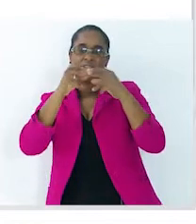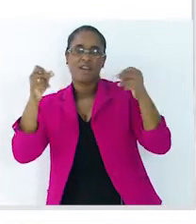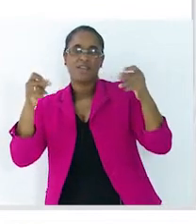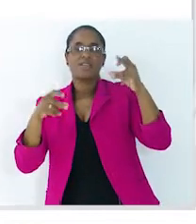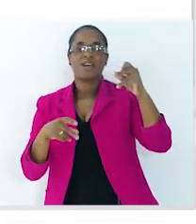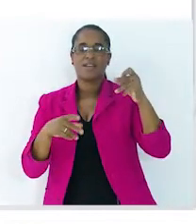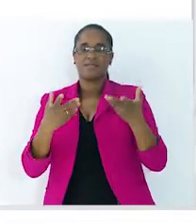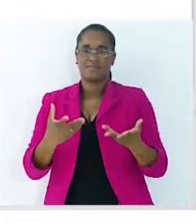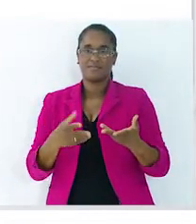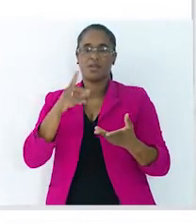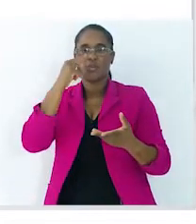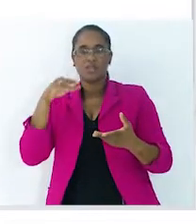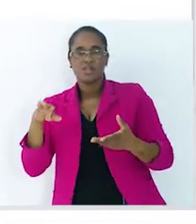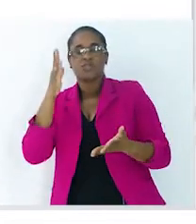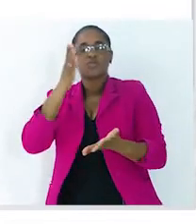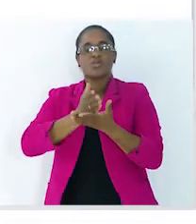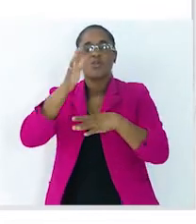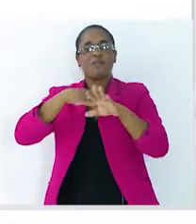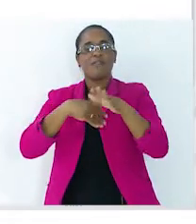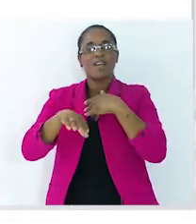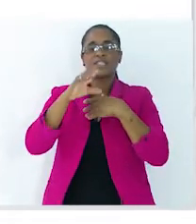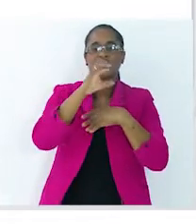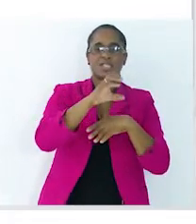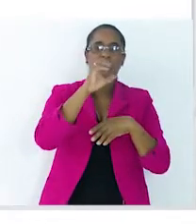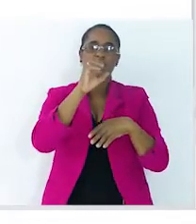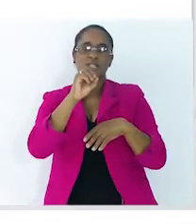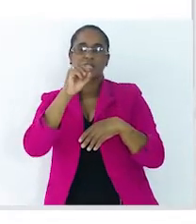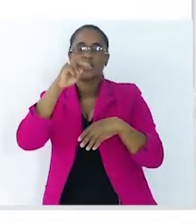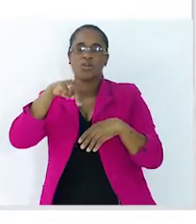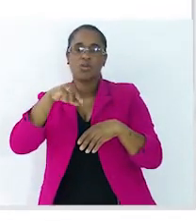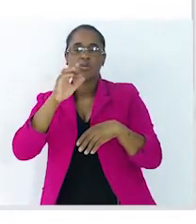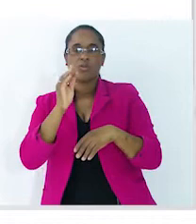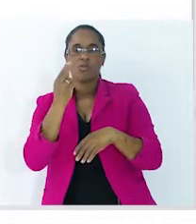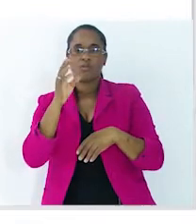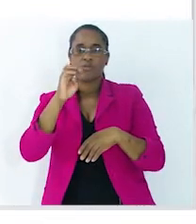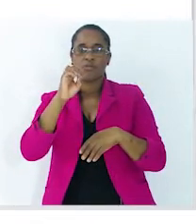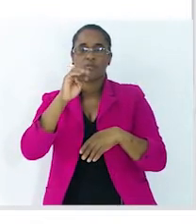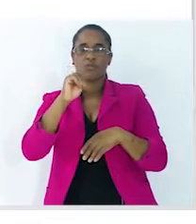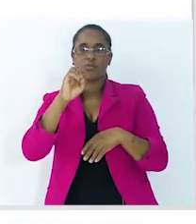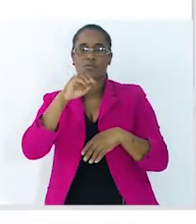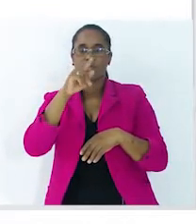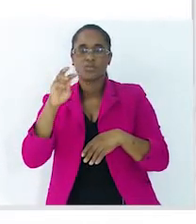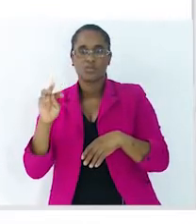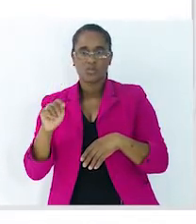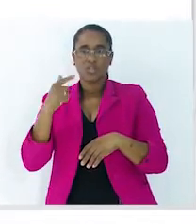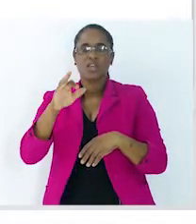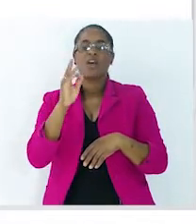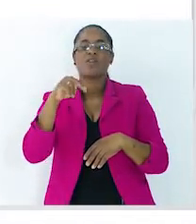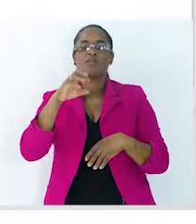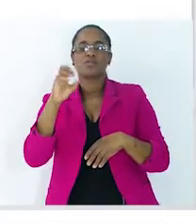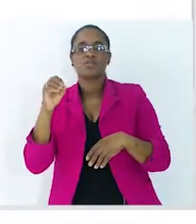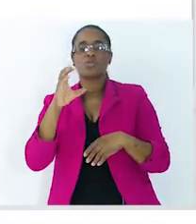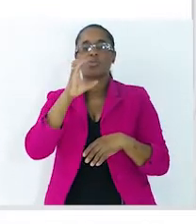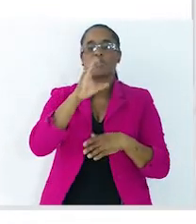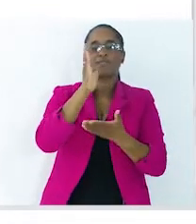frase A? O menino só faz confusões. O menino só faz o quê? Confusões, não é assim? Então, confusões tem lá a função do complemento